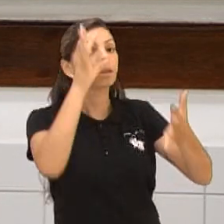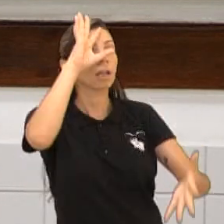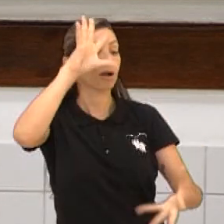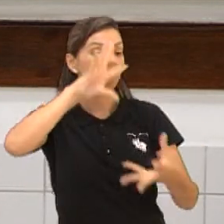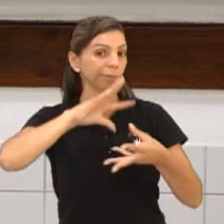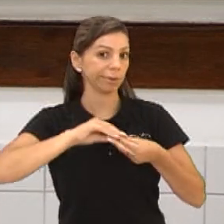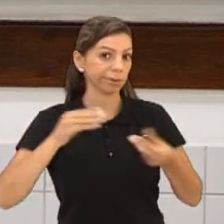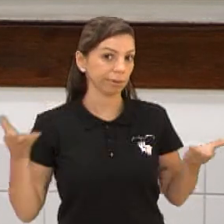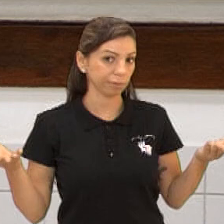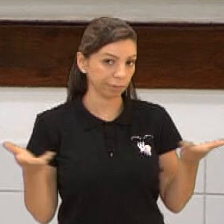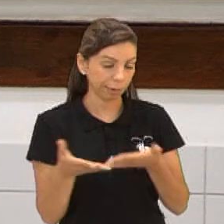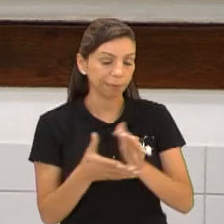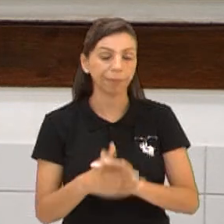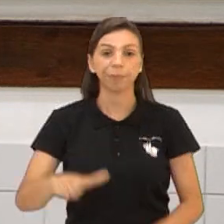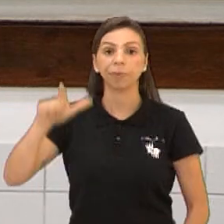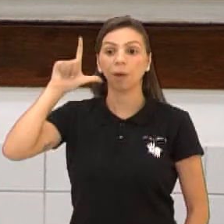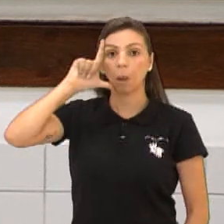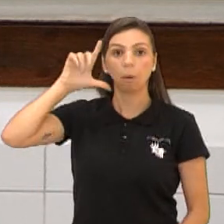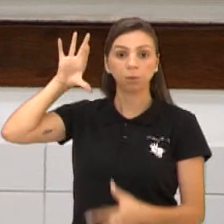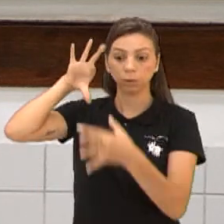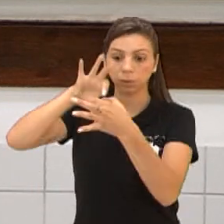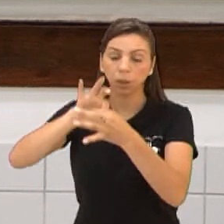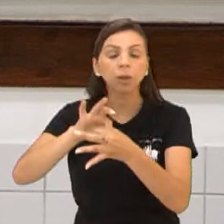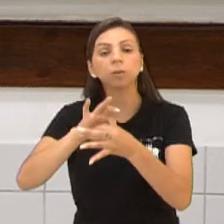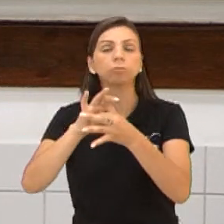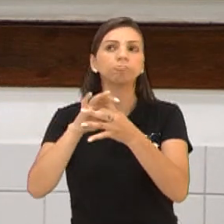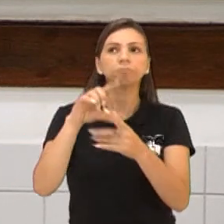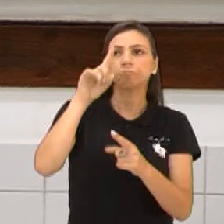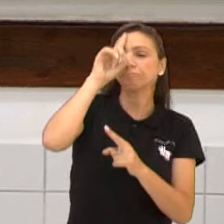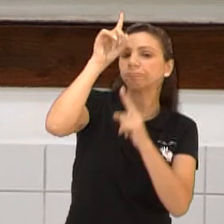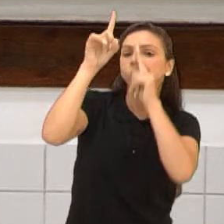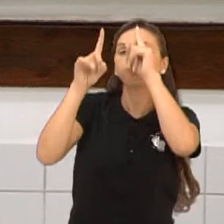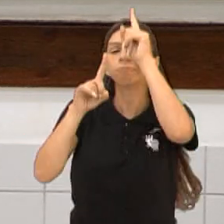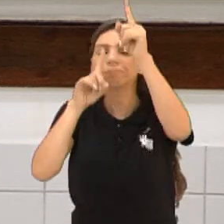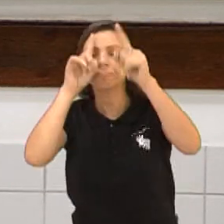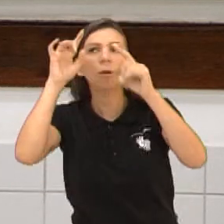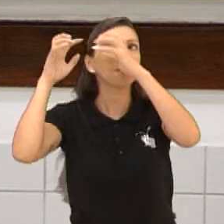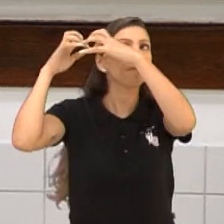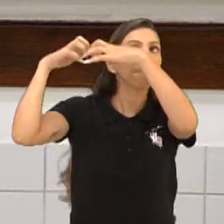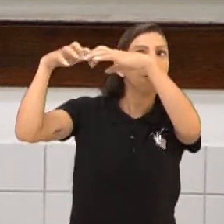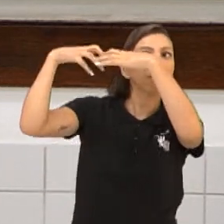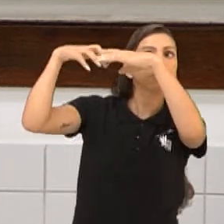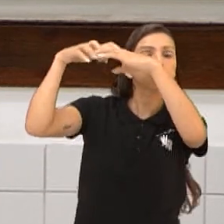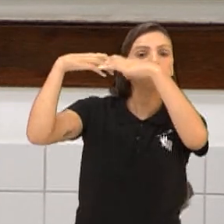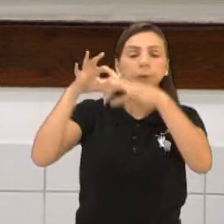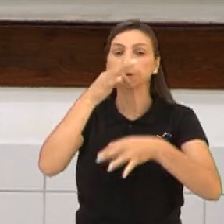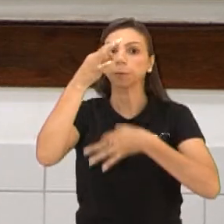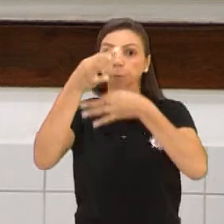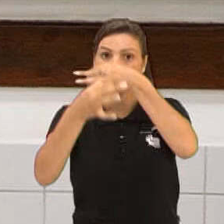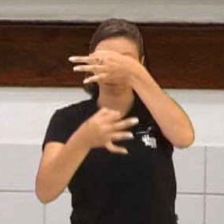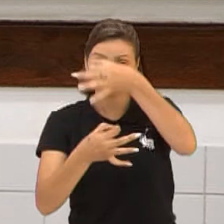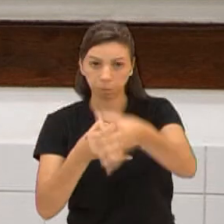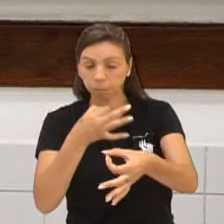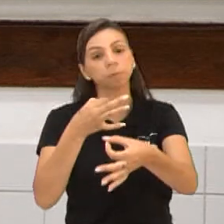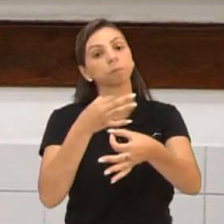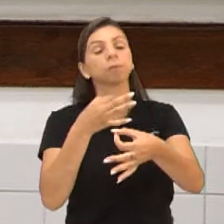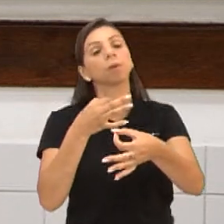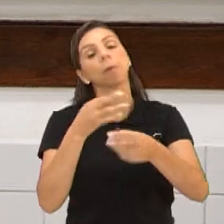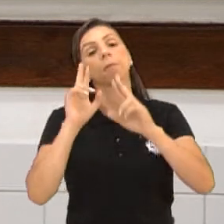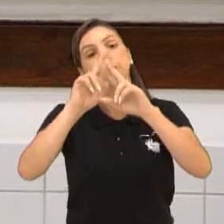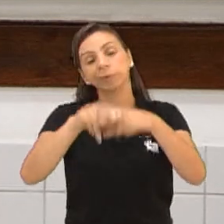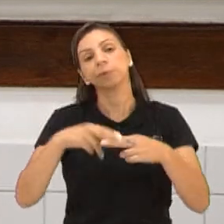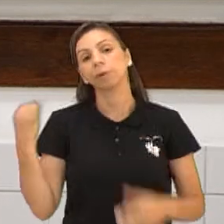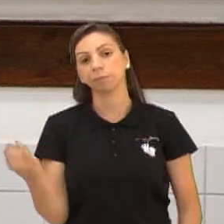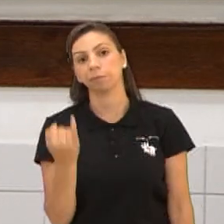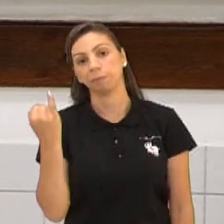vai nos ajudar a formular pensamentos né argumentos raciocínios que sejam mais confiáveis e por